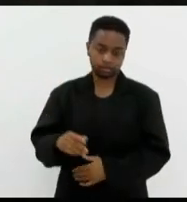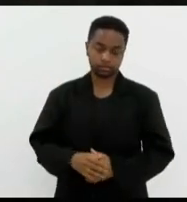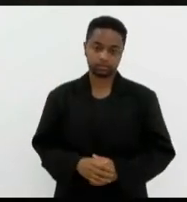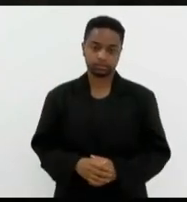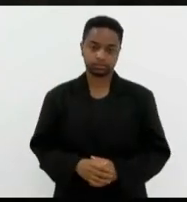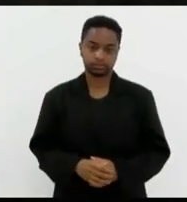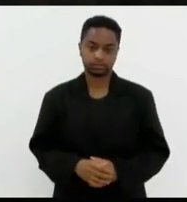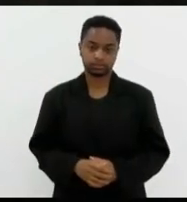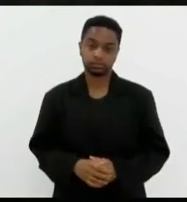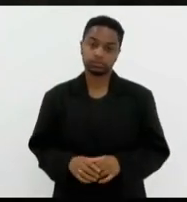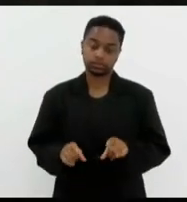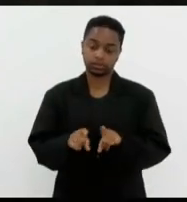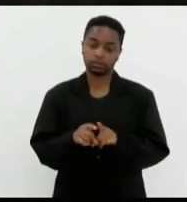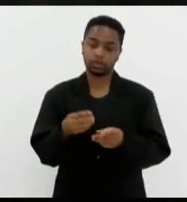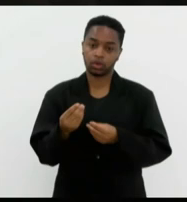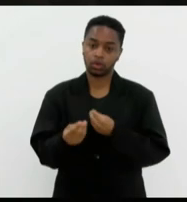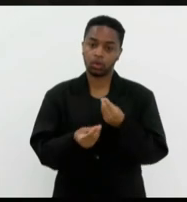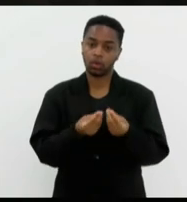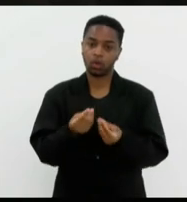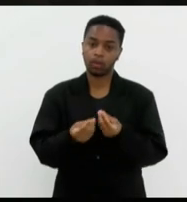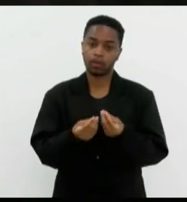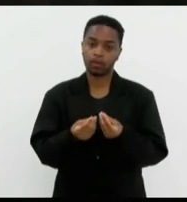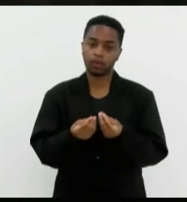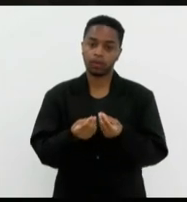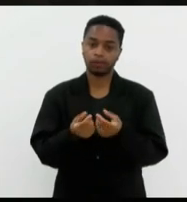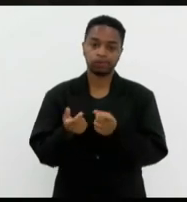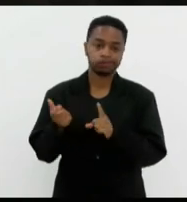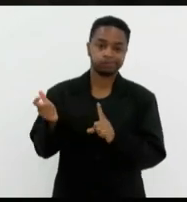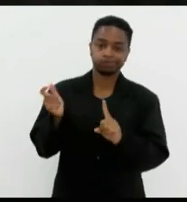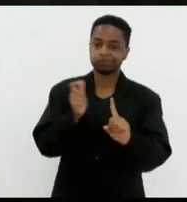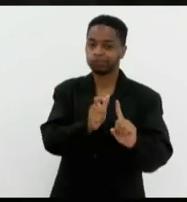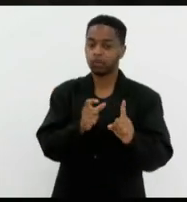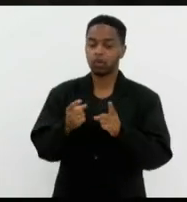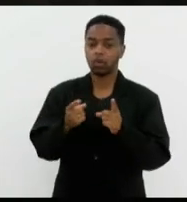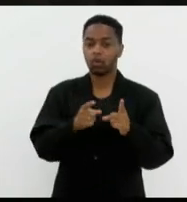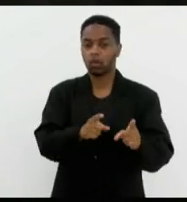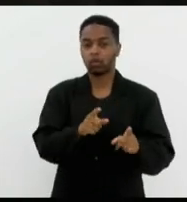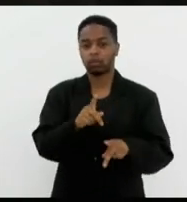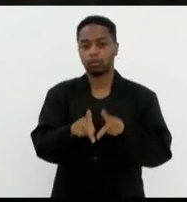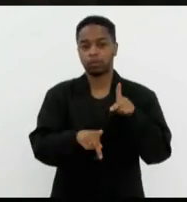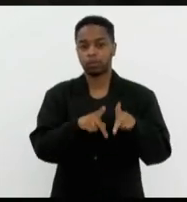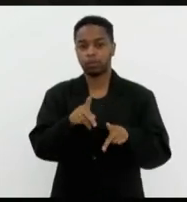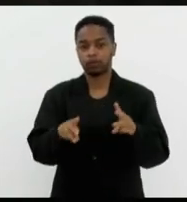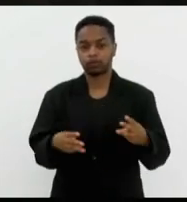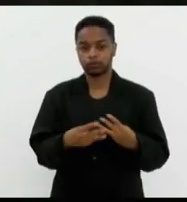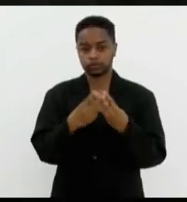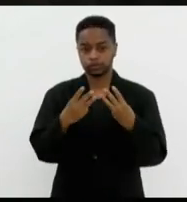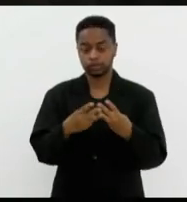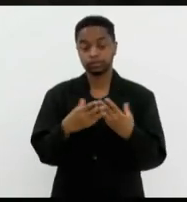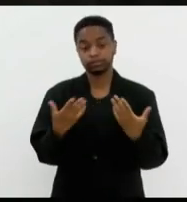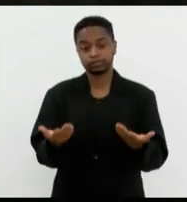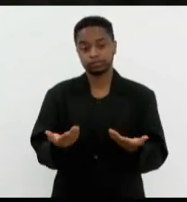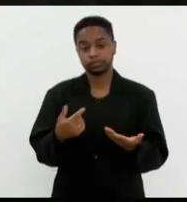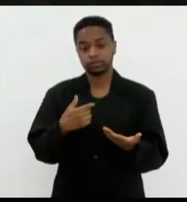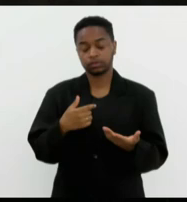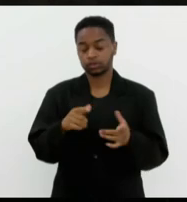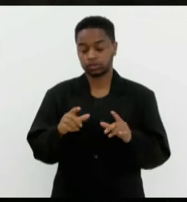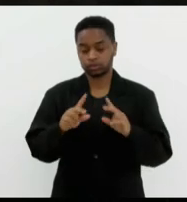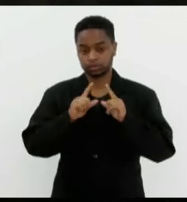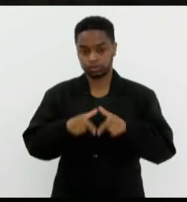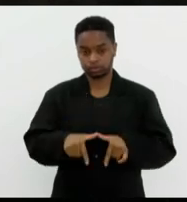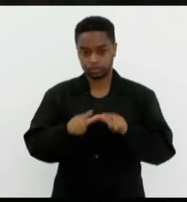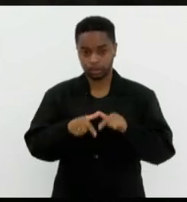a agressão ao povo de Israel. E achei a sua fala